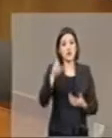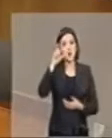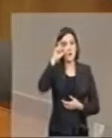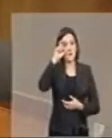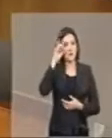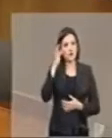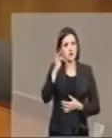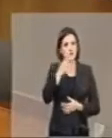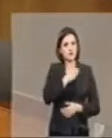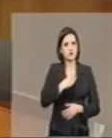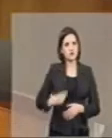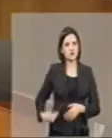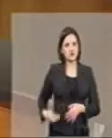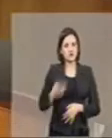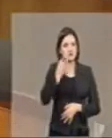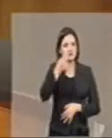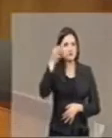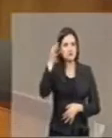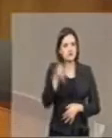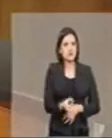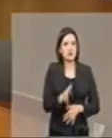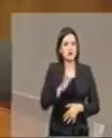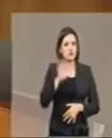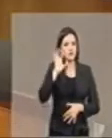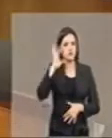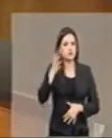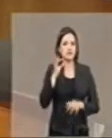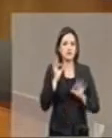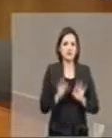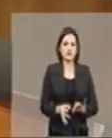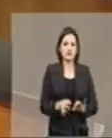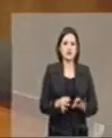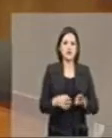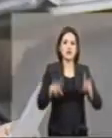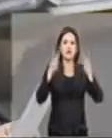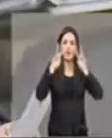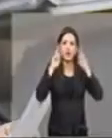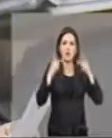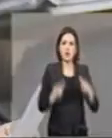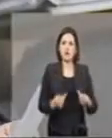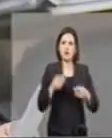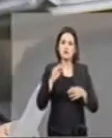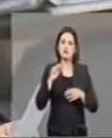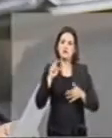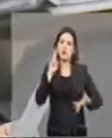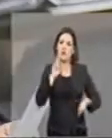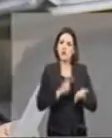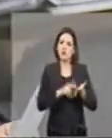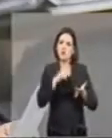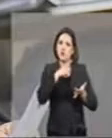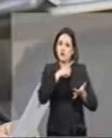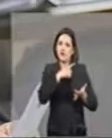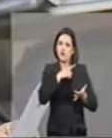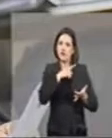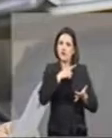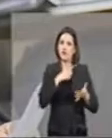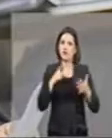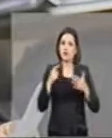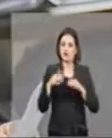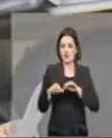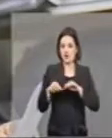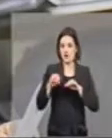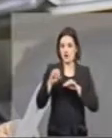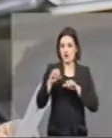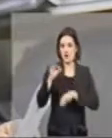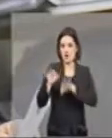medida, ele decidiu, reconheceu a usurpação da competência do Supremo e confirmou a liminar no que toca a tramitação no